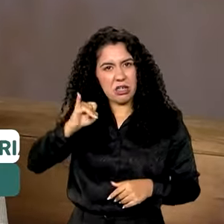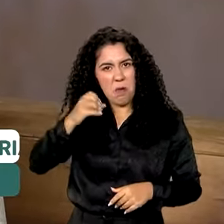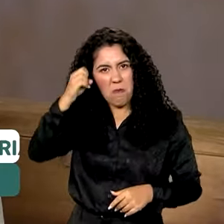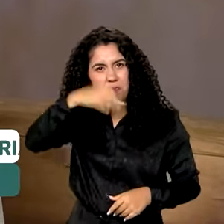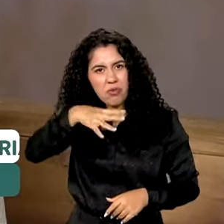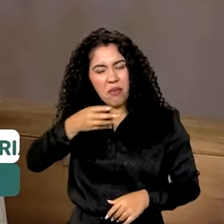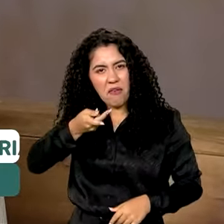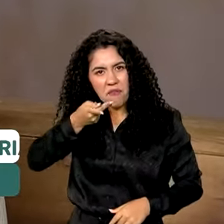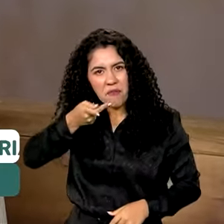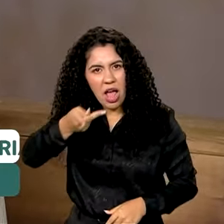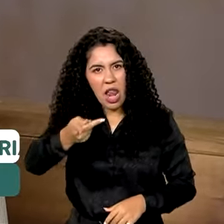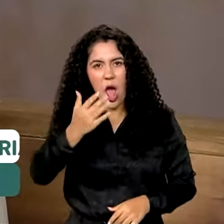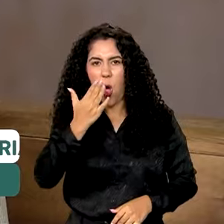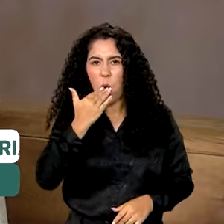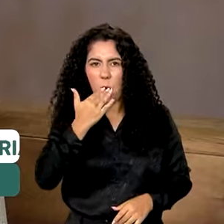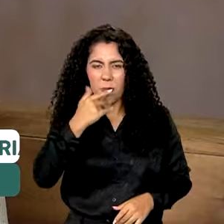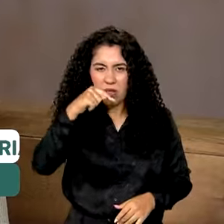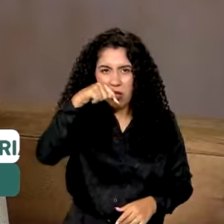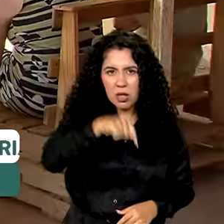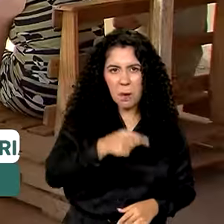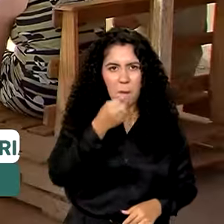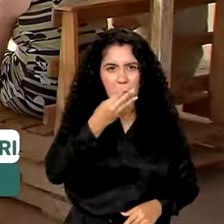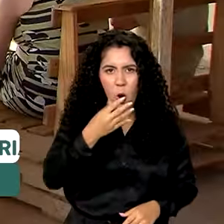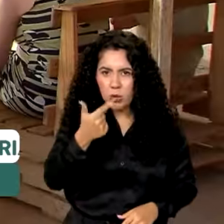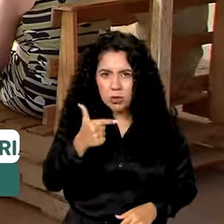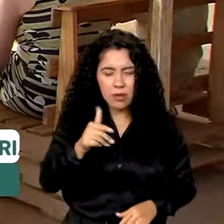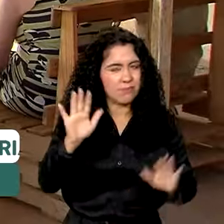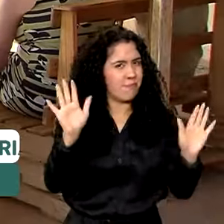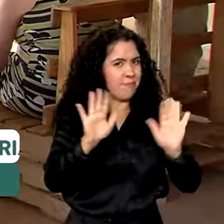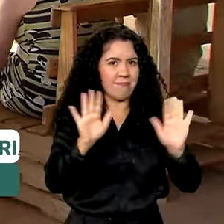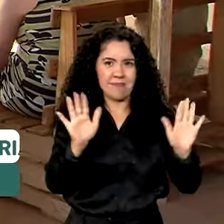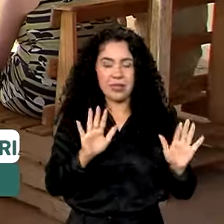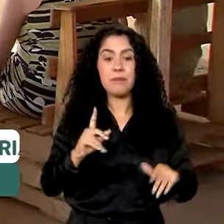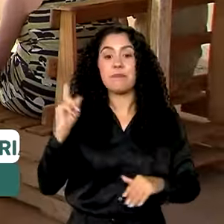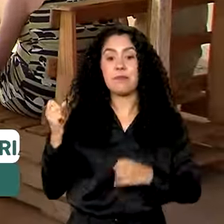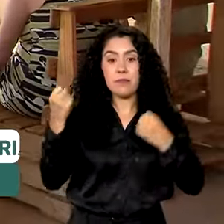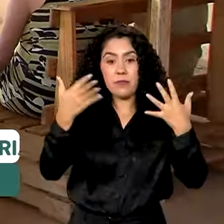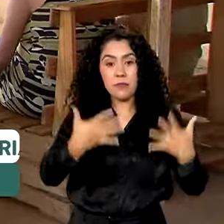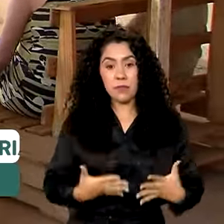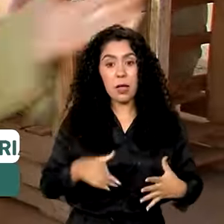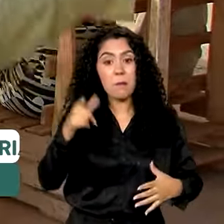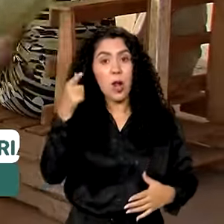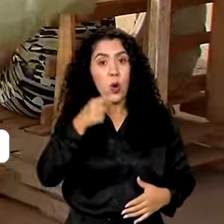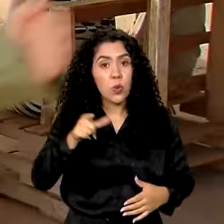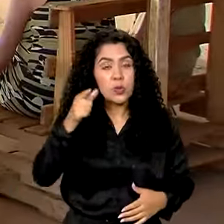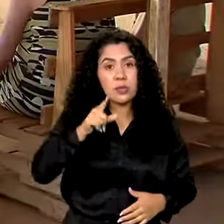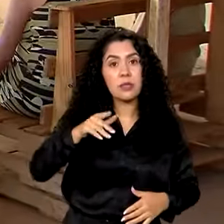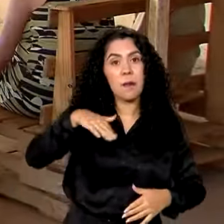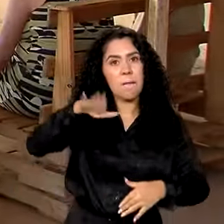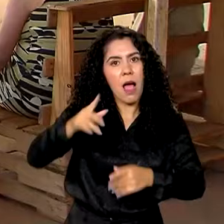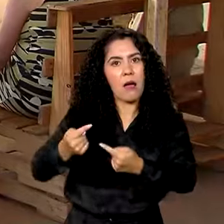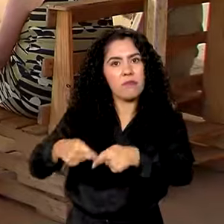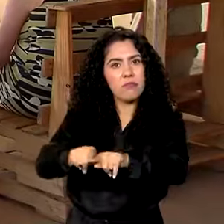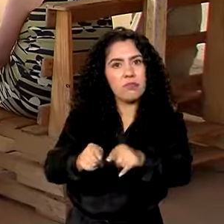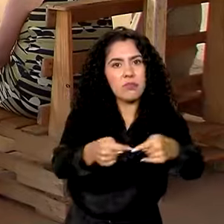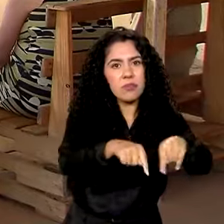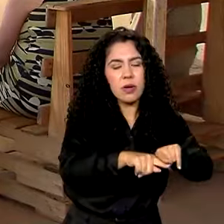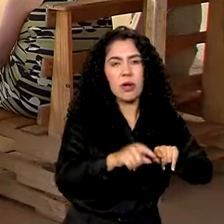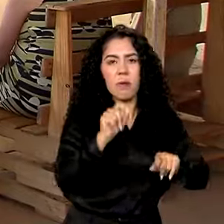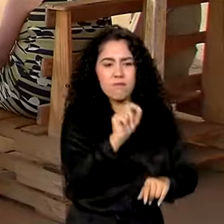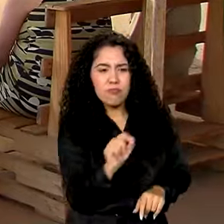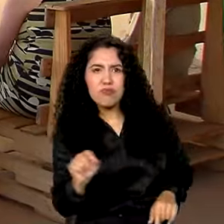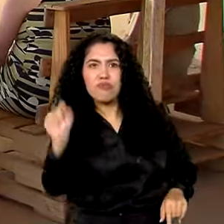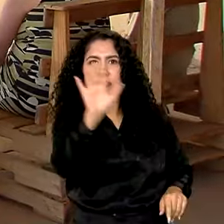que a comida daqui não é boa. Para aumentar o número de novas cozinhas solidárias como essa no país